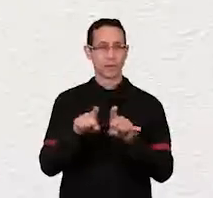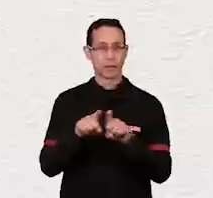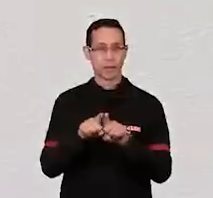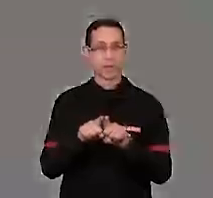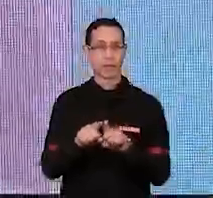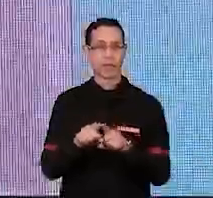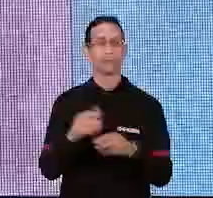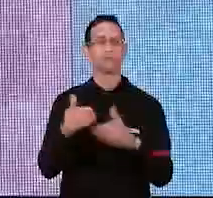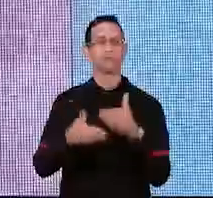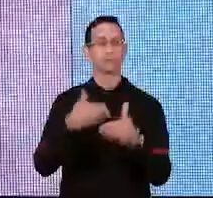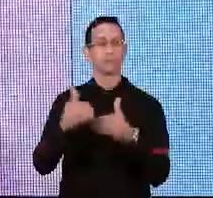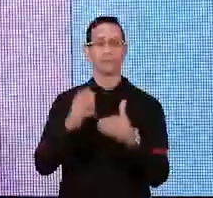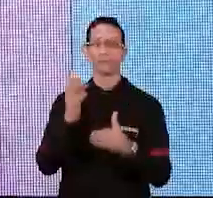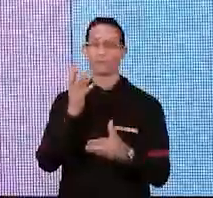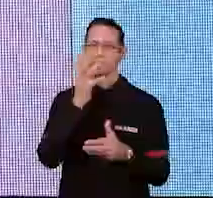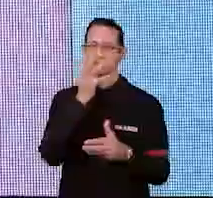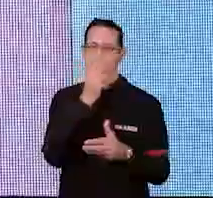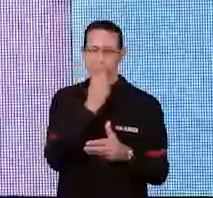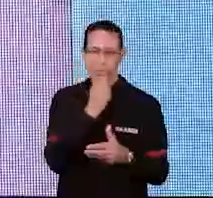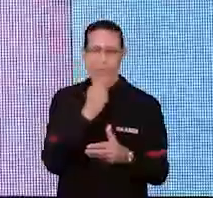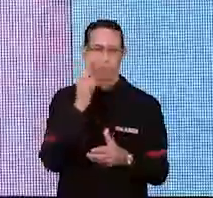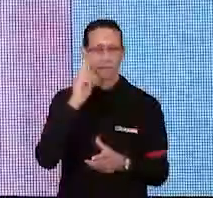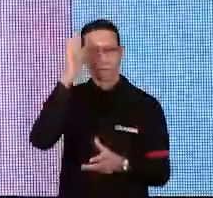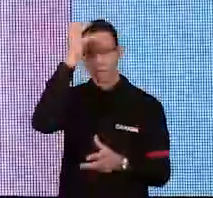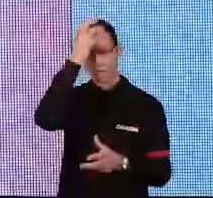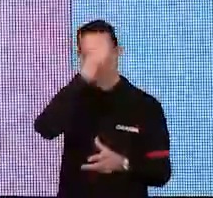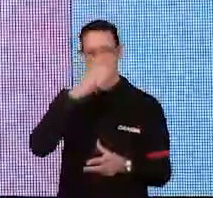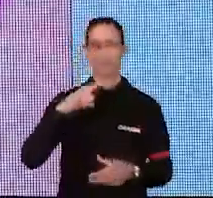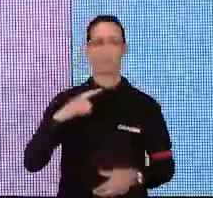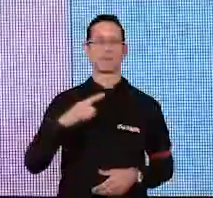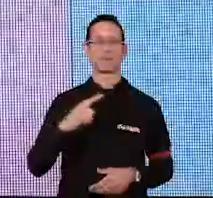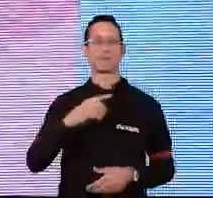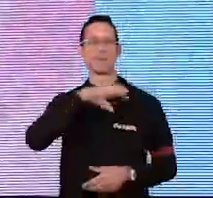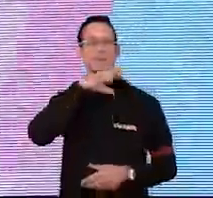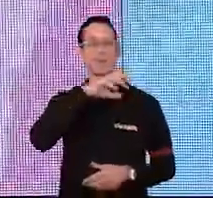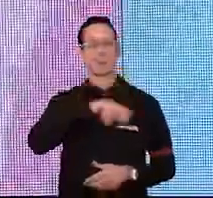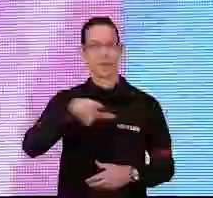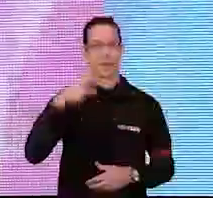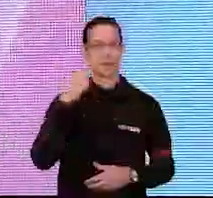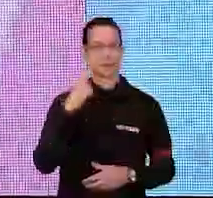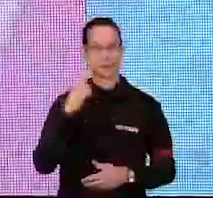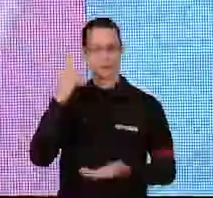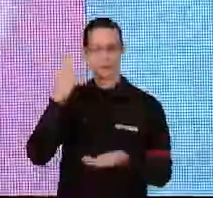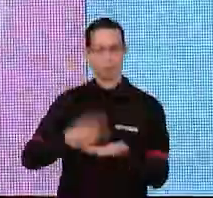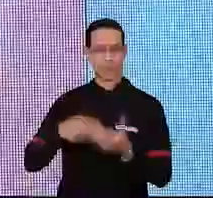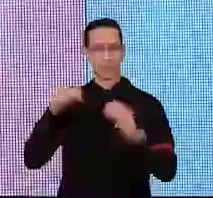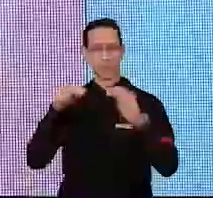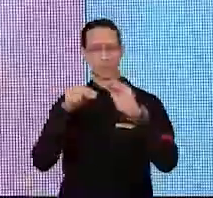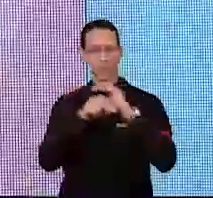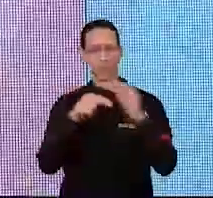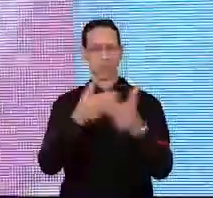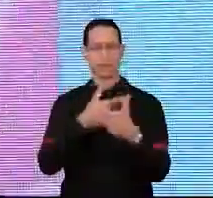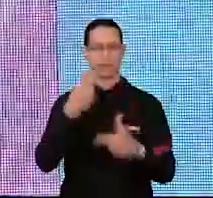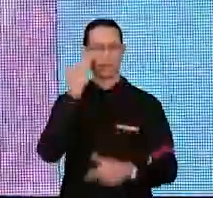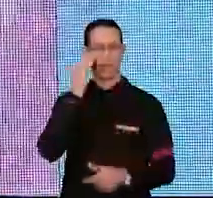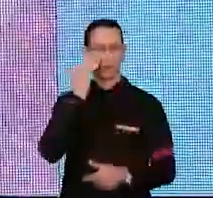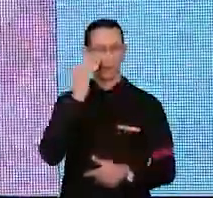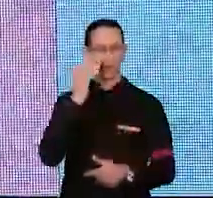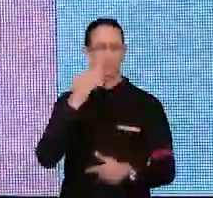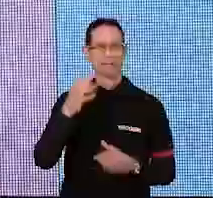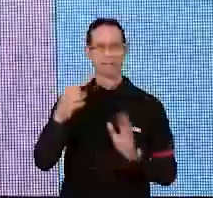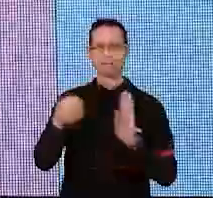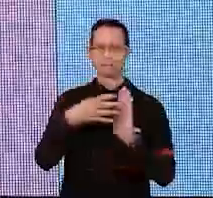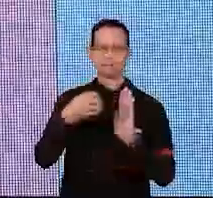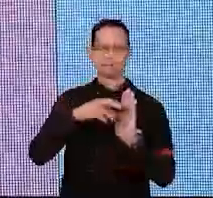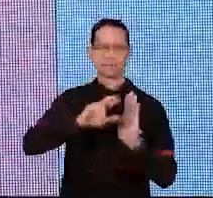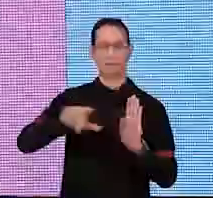gente, demorou, no meu caso, demorou para eu aprender. Eu pego esses animais, vou marcar tomo, vou marcar o procedimento, vou fazer ressonância, vou